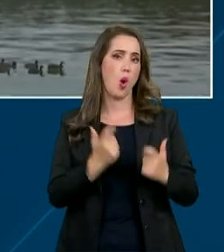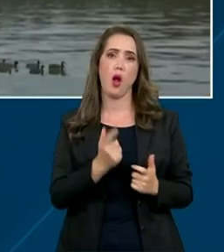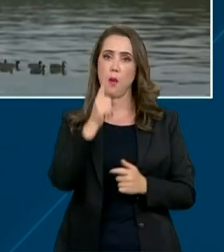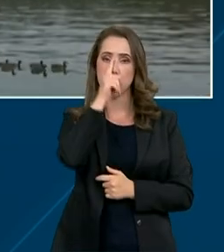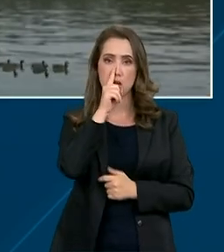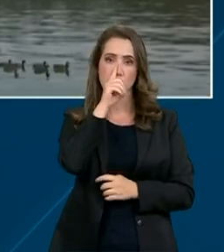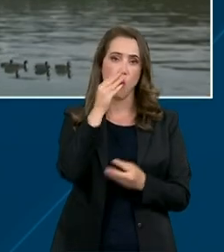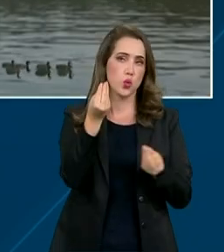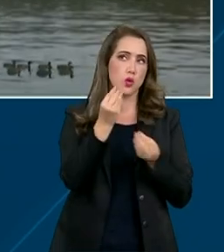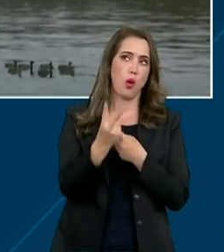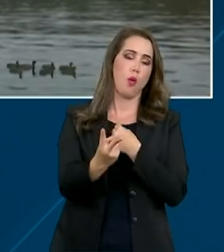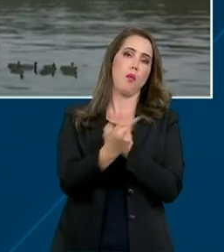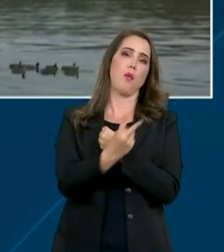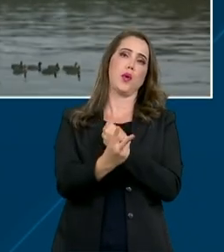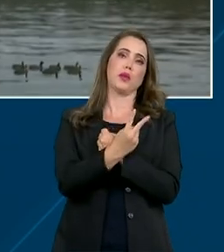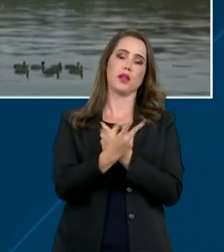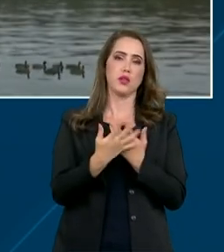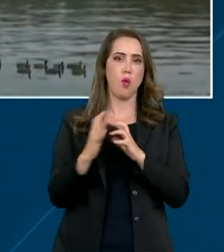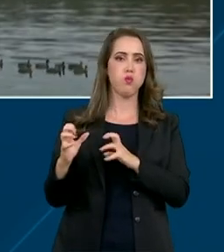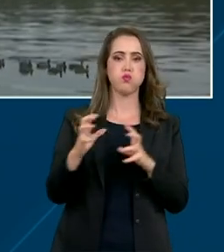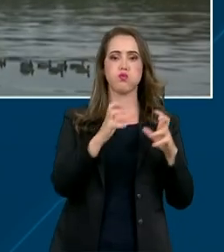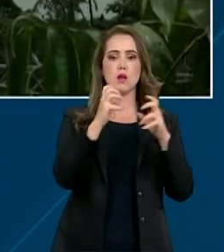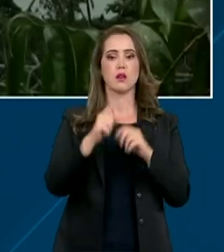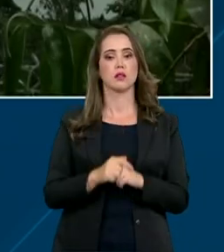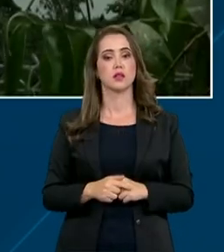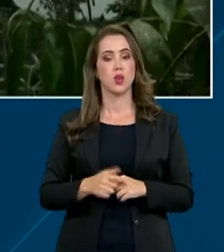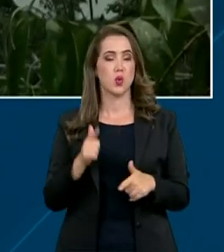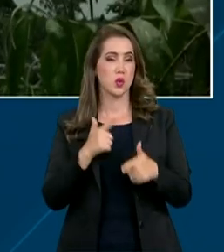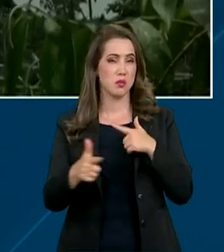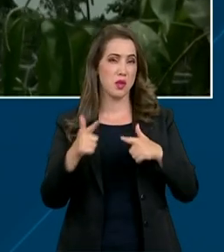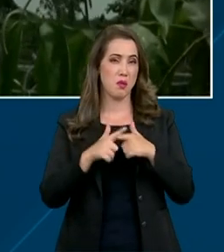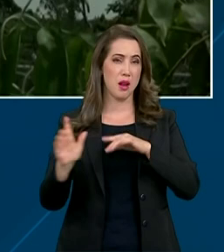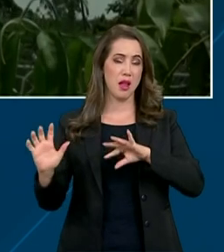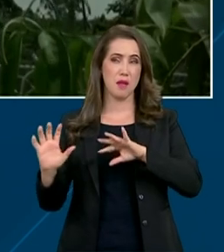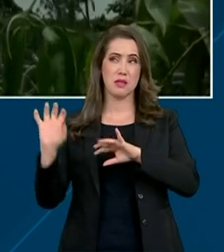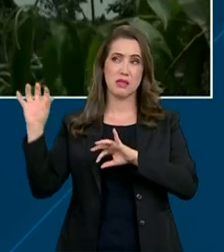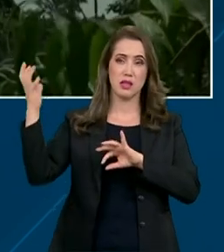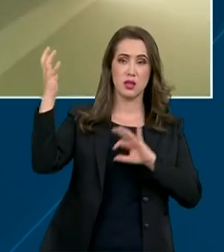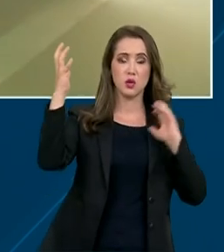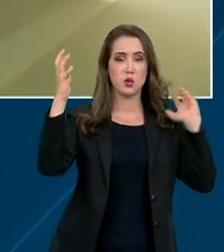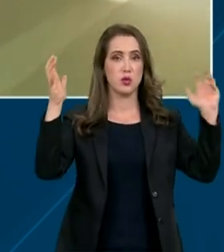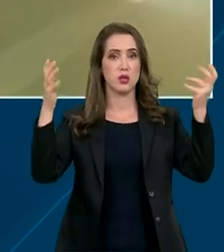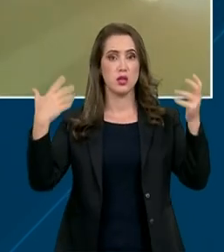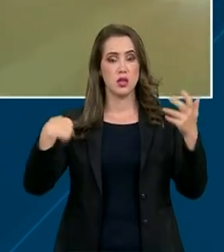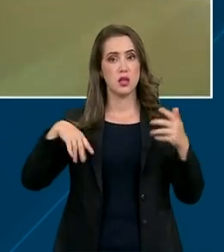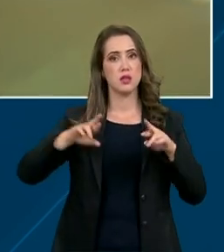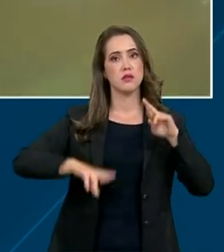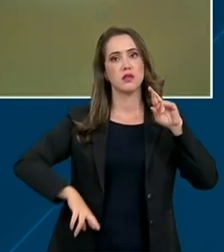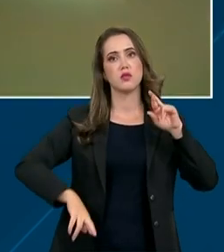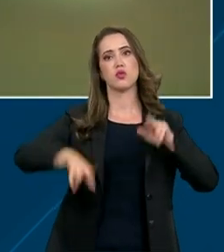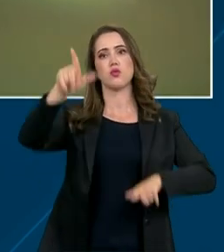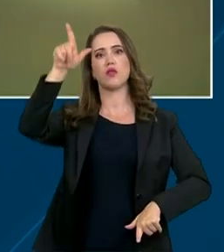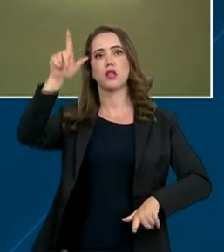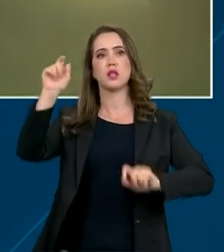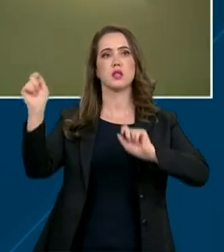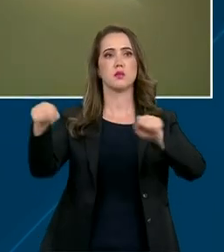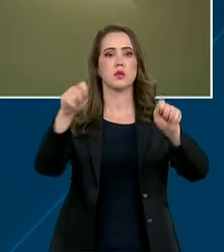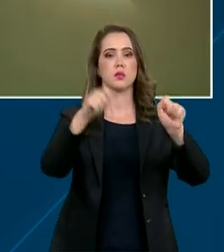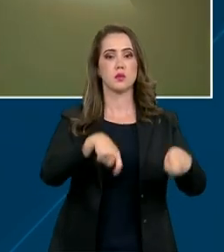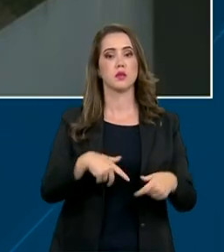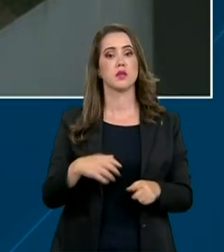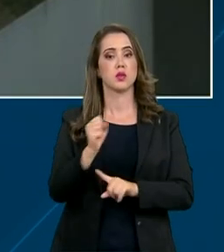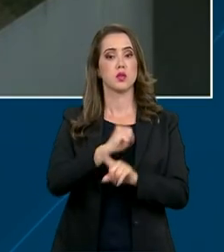se defender, de se proteger. Diz ainda que os desastres naturais vão atingir as pessoas de forma desigual, que as sociedades que